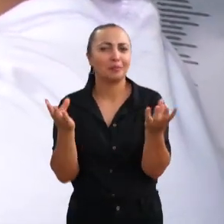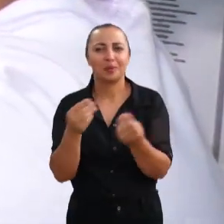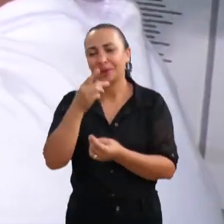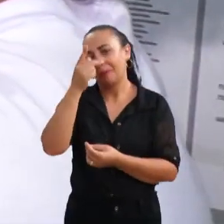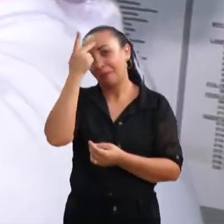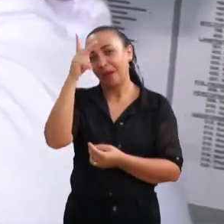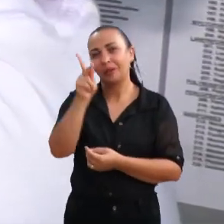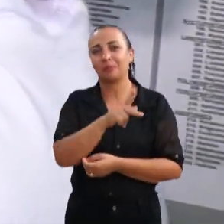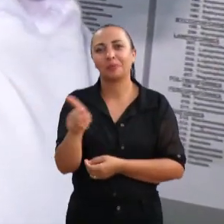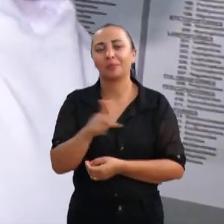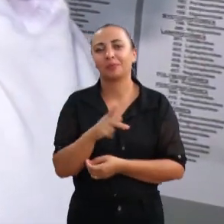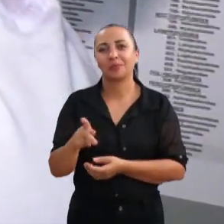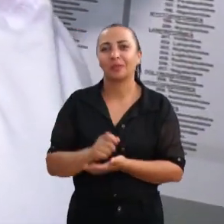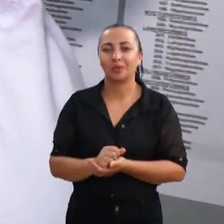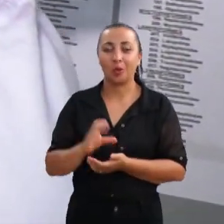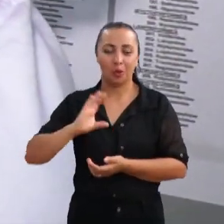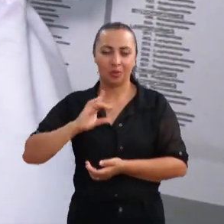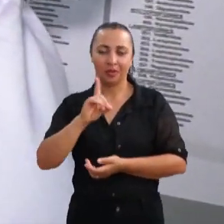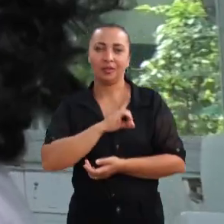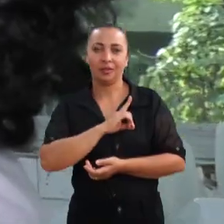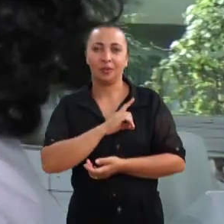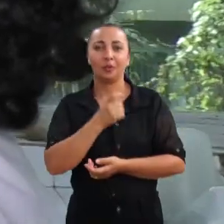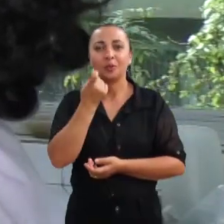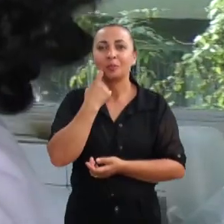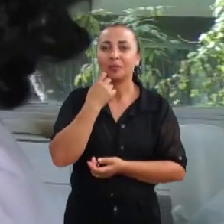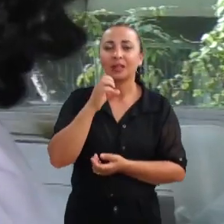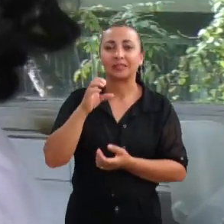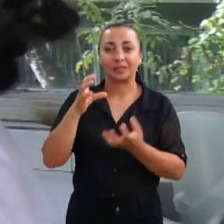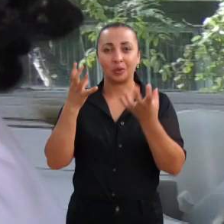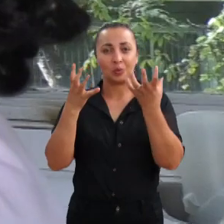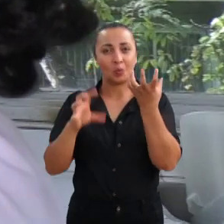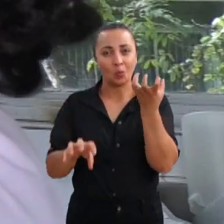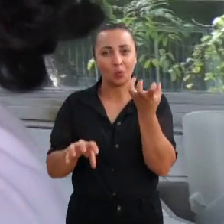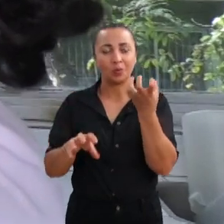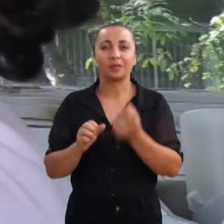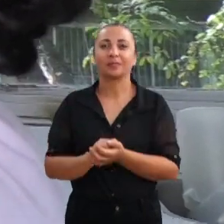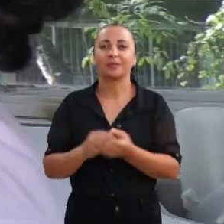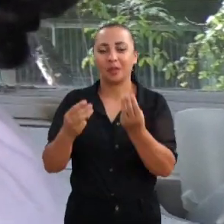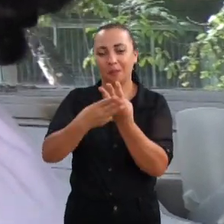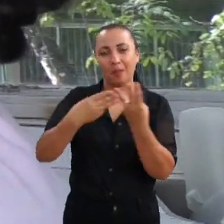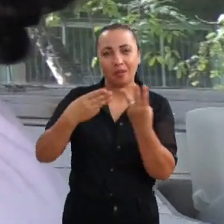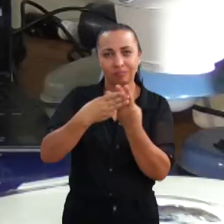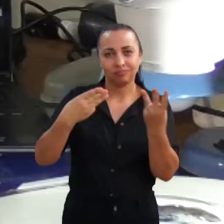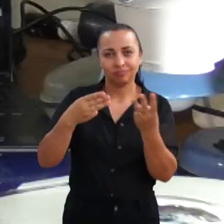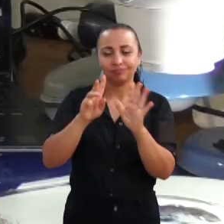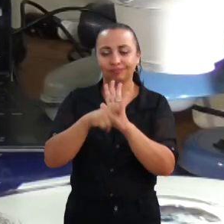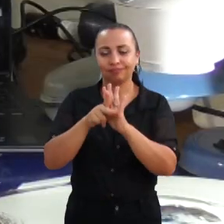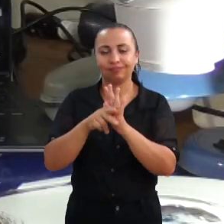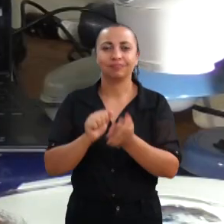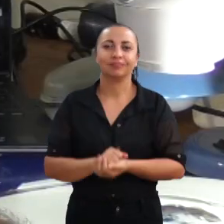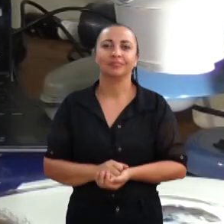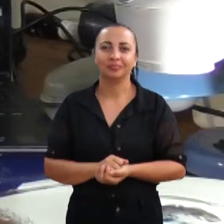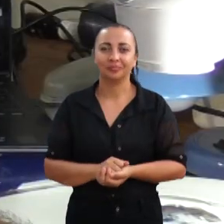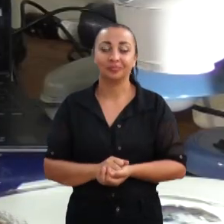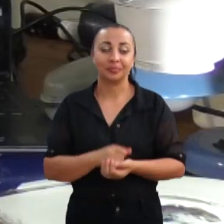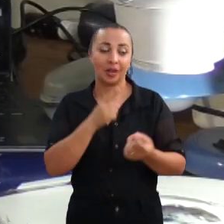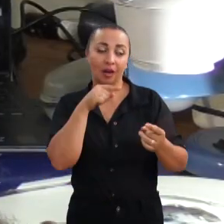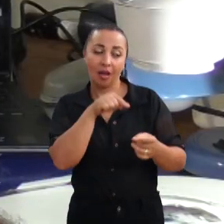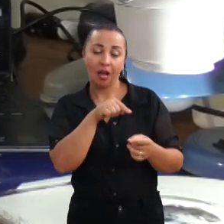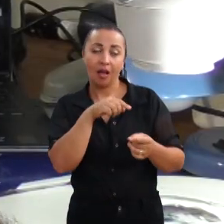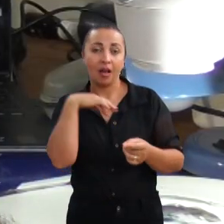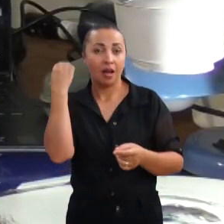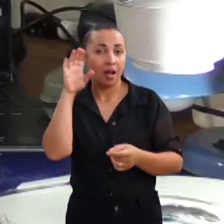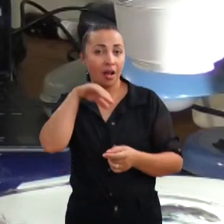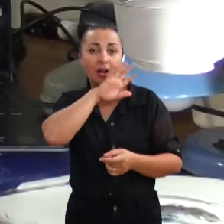alegria tanto para o professor Telton Ramos, coordenador do Peixes da Caatinga, projeto da UFPB. Então, essa espécie foi